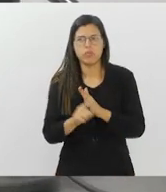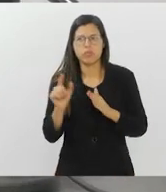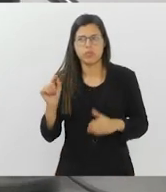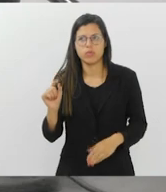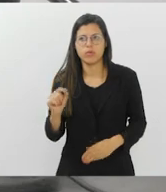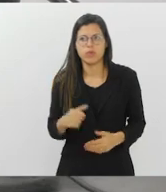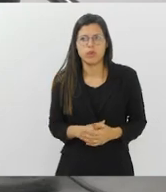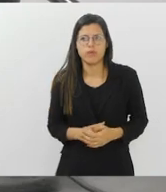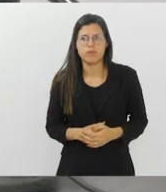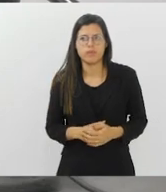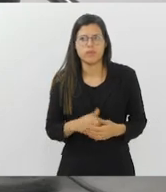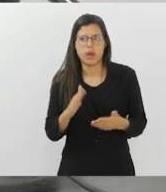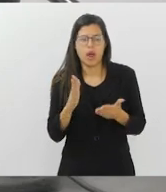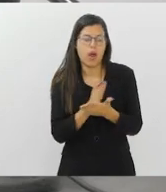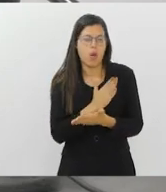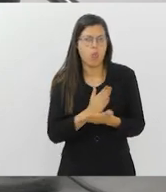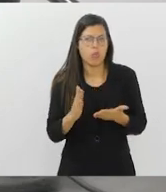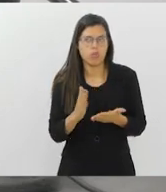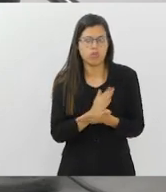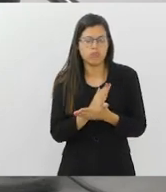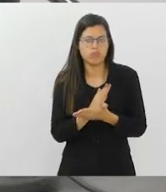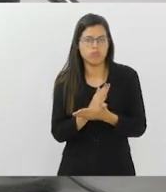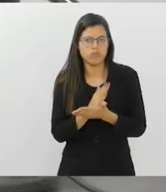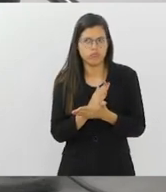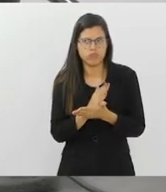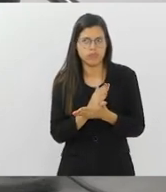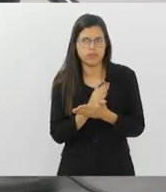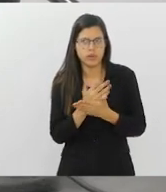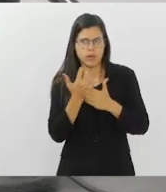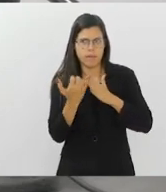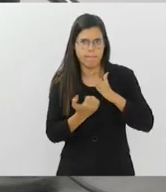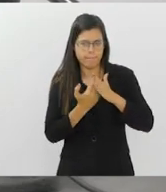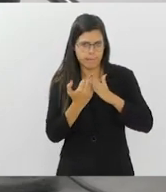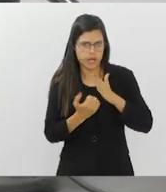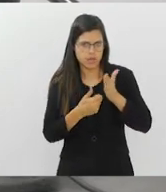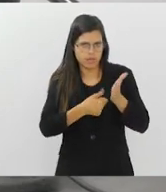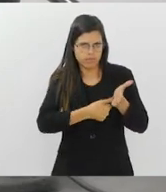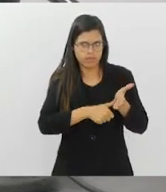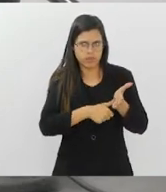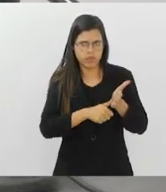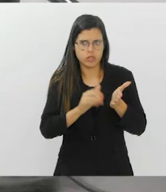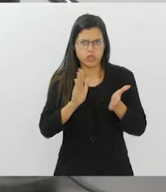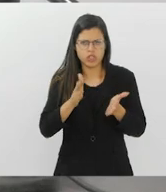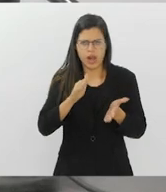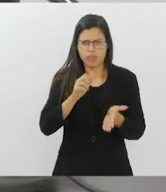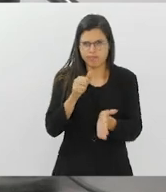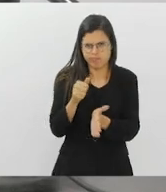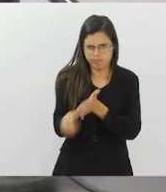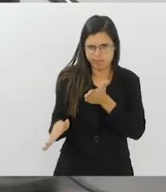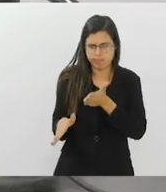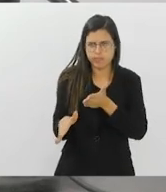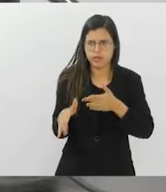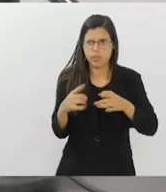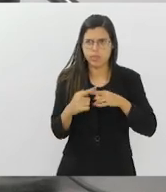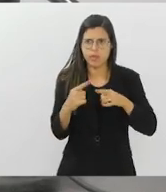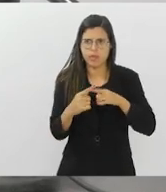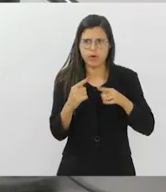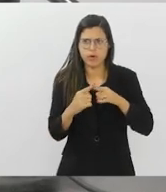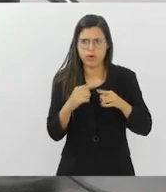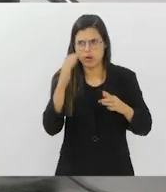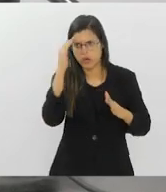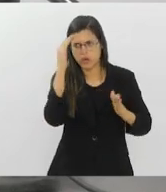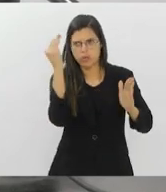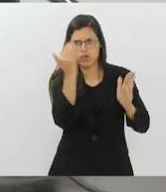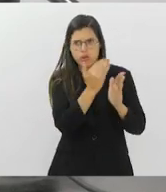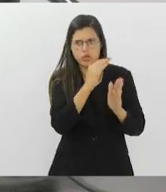alguma entidade filiada já foi descredenciada por não seguir o código de ética